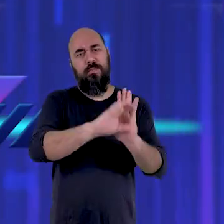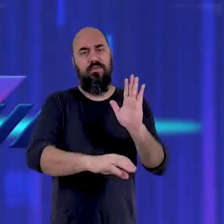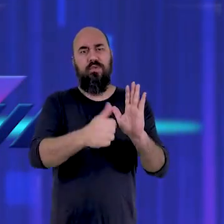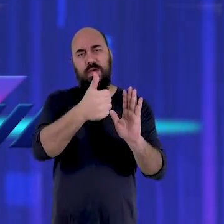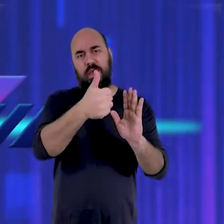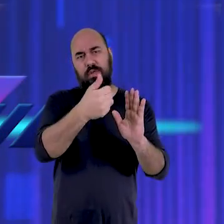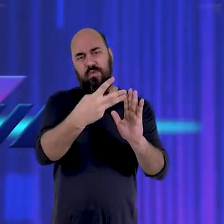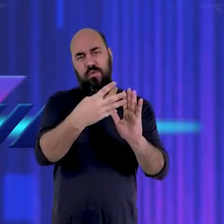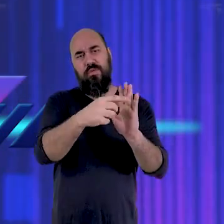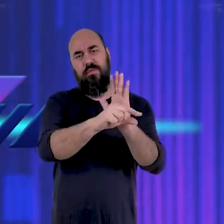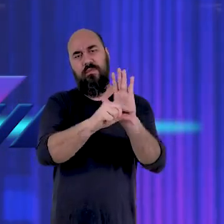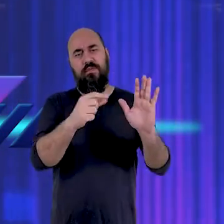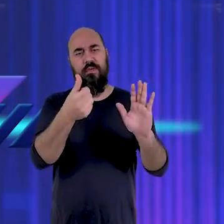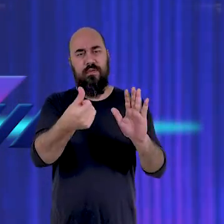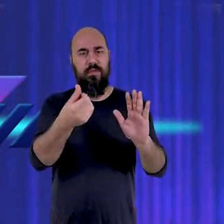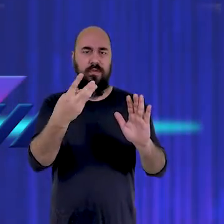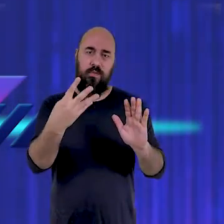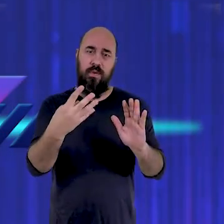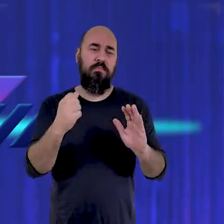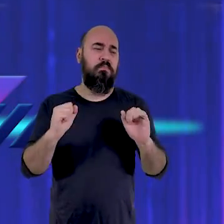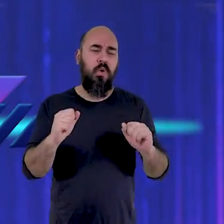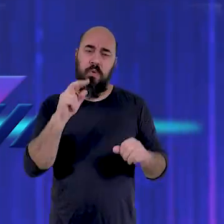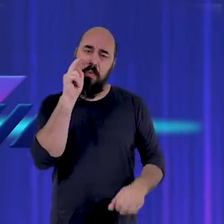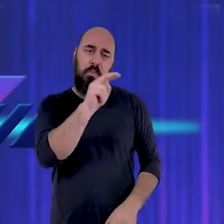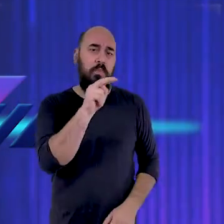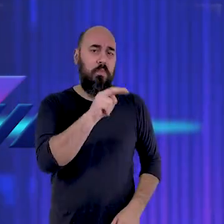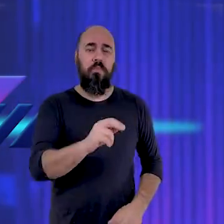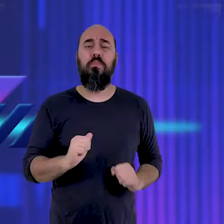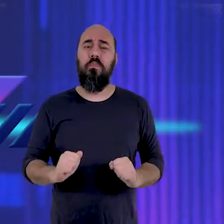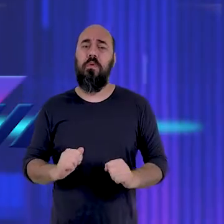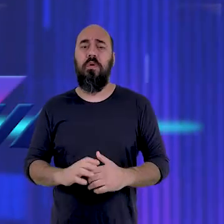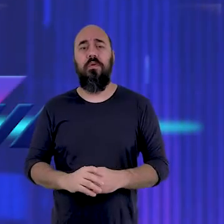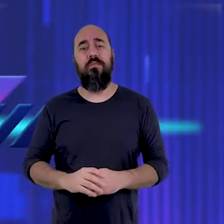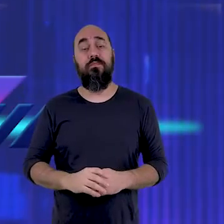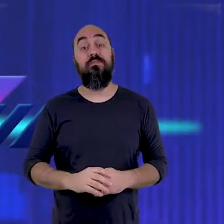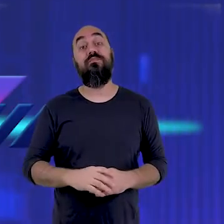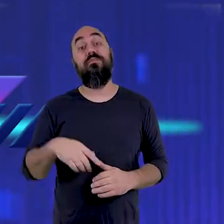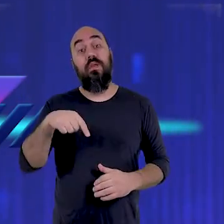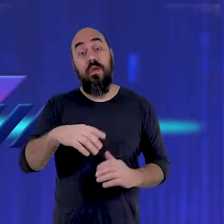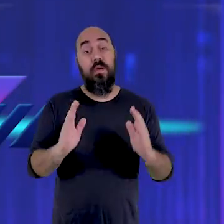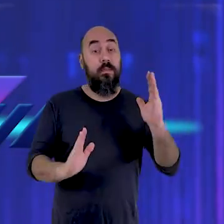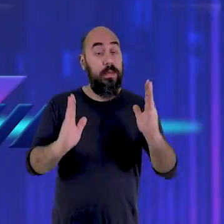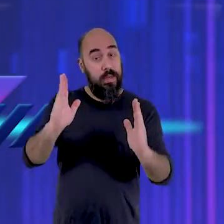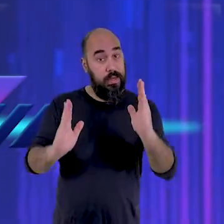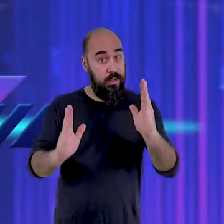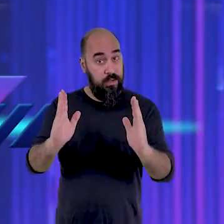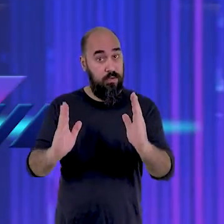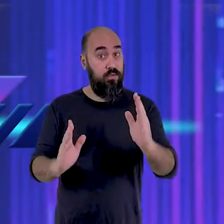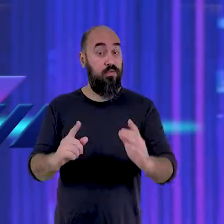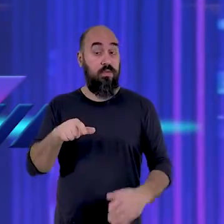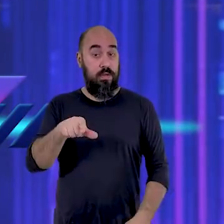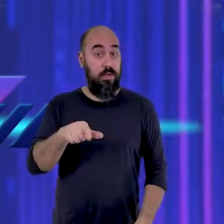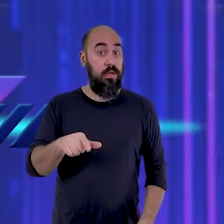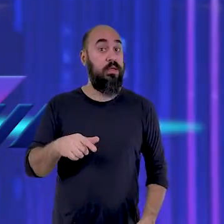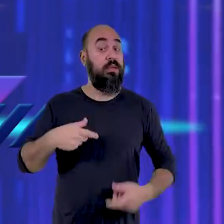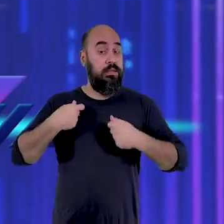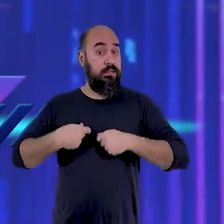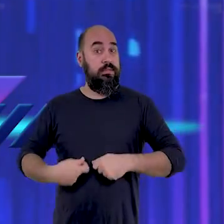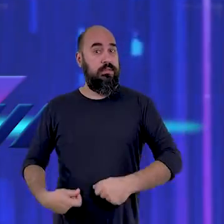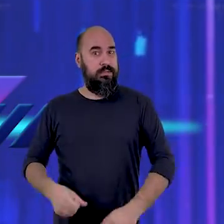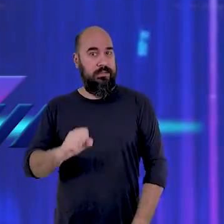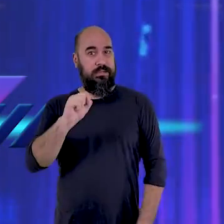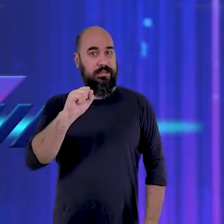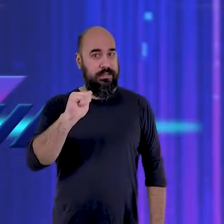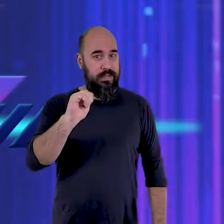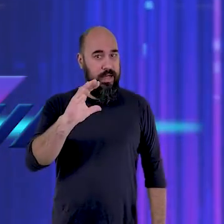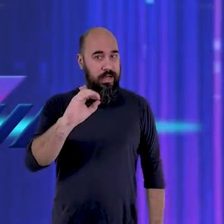e Ezequiel capítulo 4, versículo 7. Durante este período, a Bíblia testificou vestida de